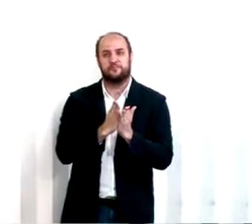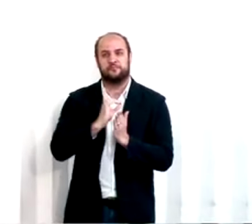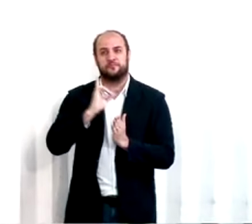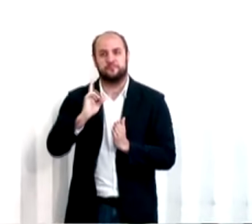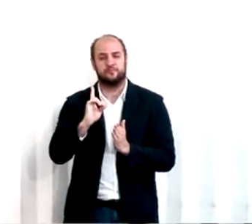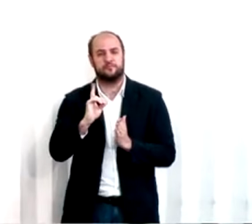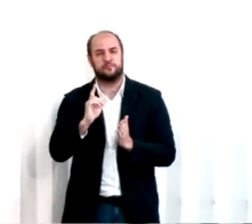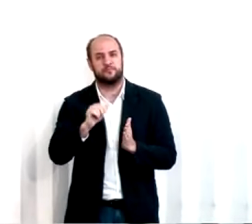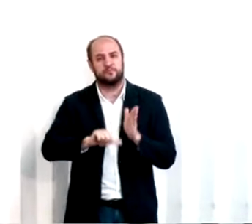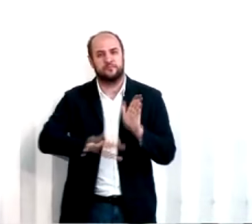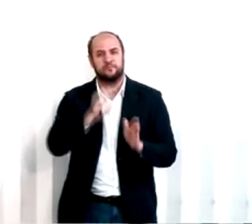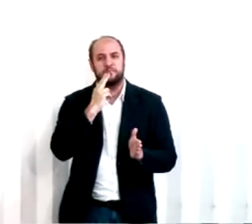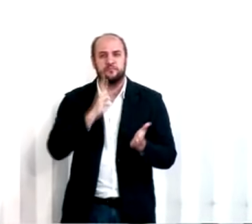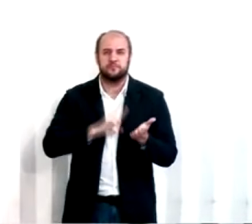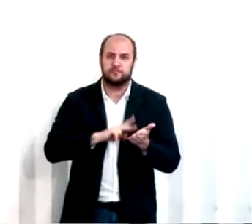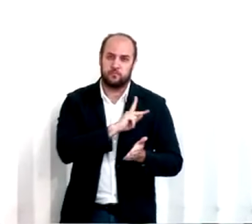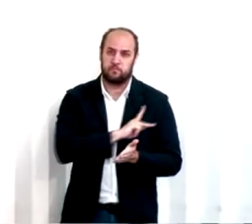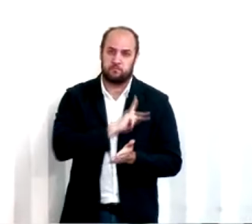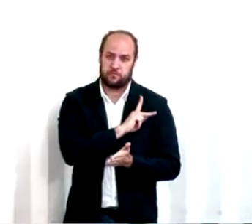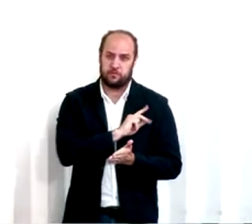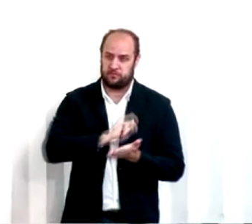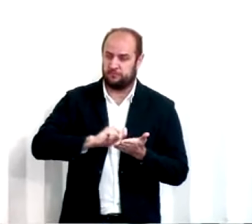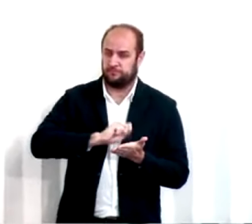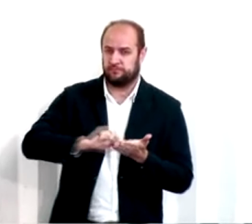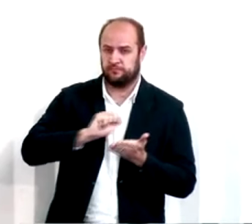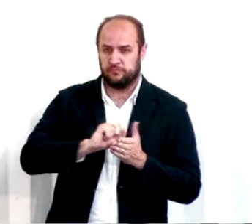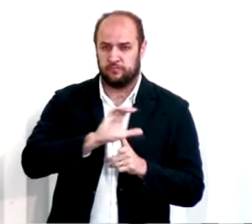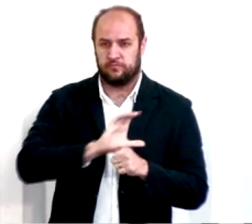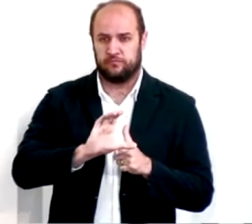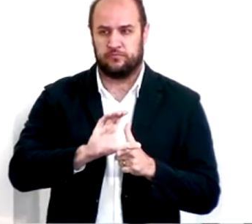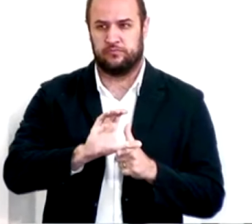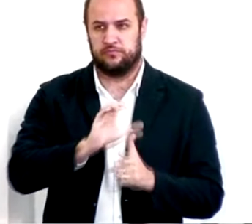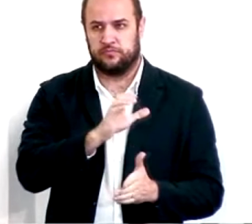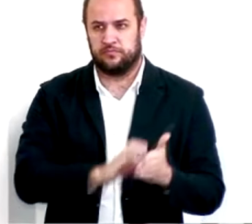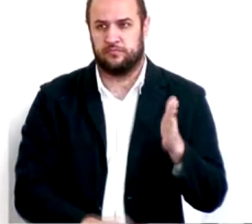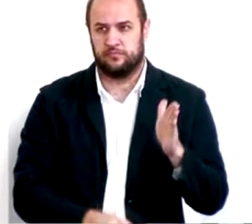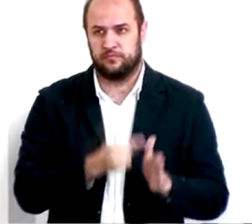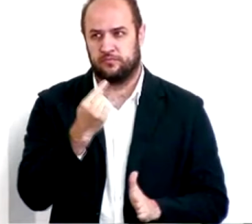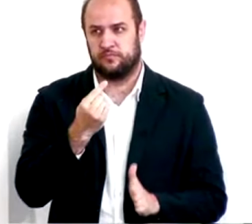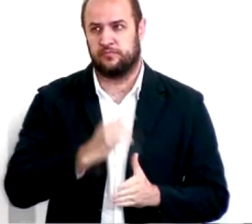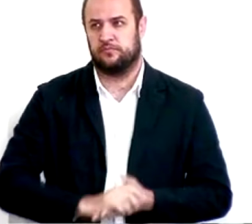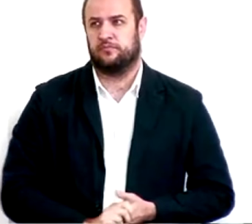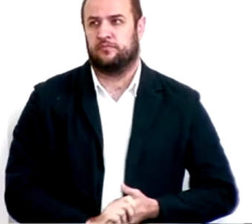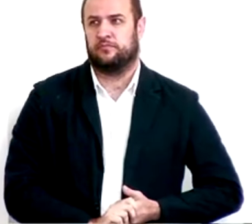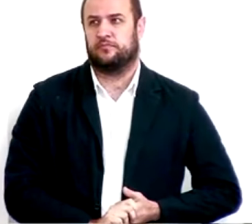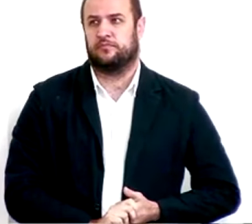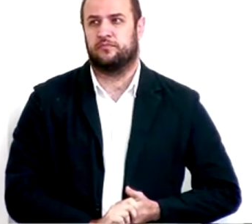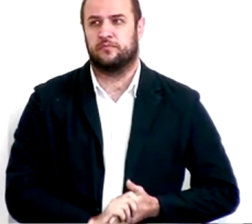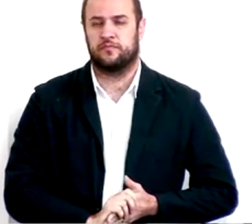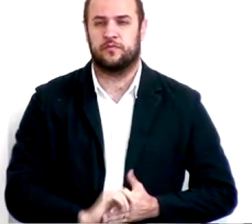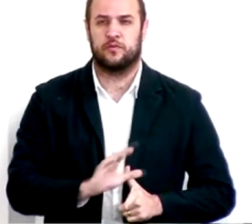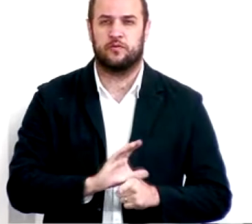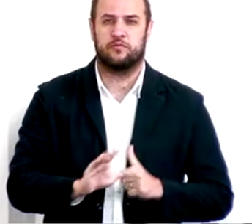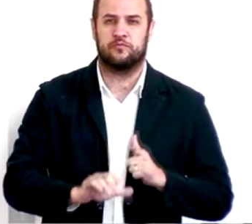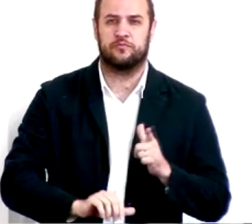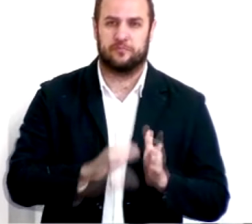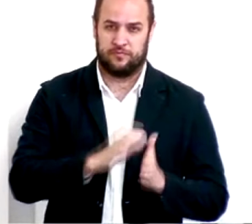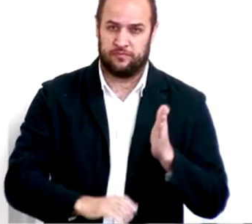palavra de Deus que está na primeira carta de Paulo aos Coríntios o capítulo primeiro primeiro aos Coríntios Capítulo